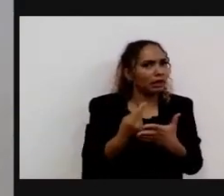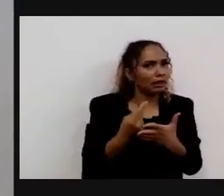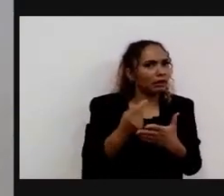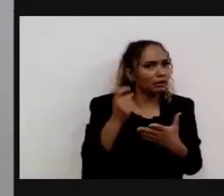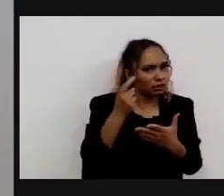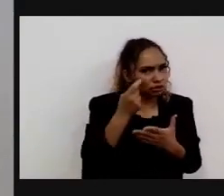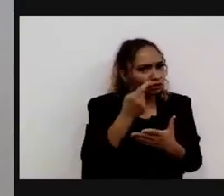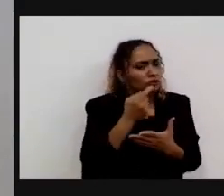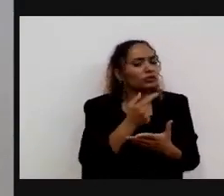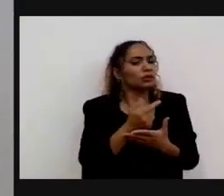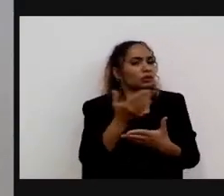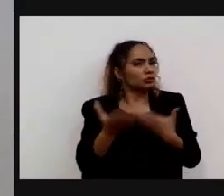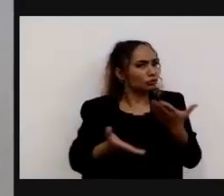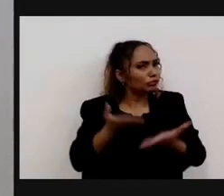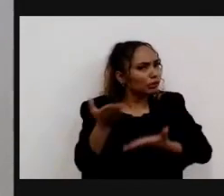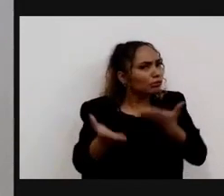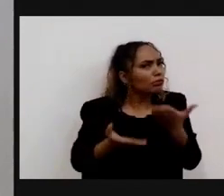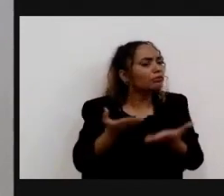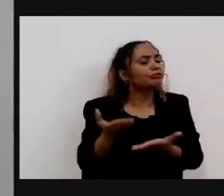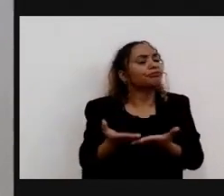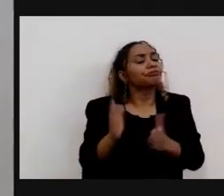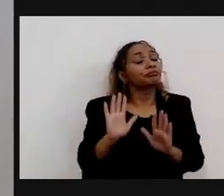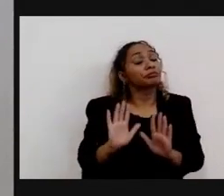difícil de lidar mas